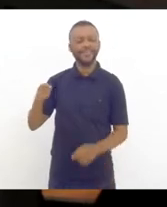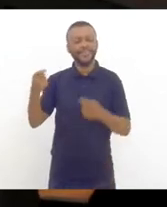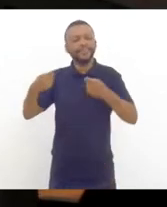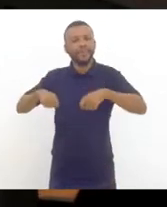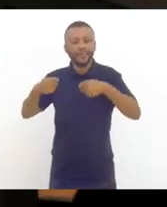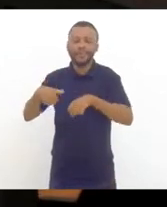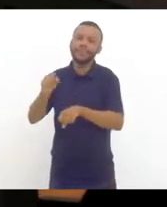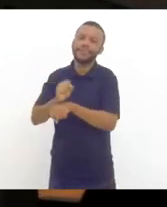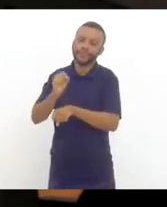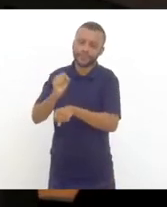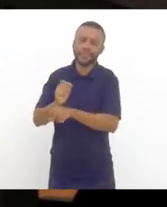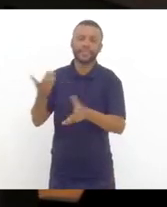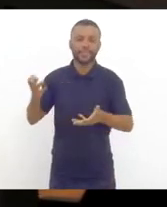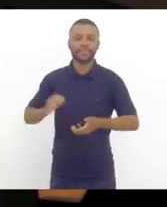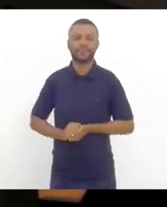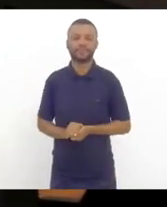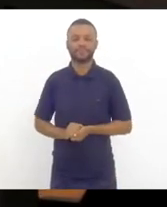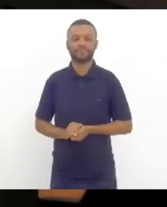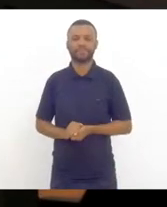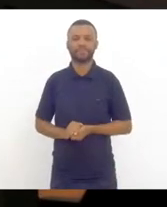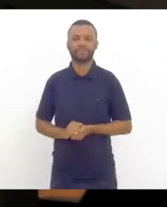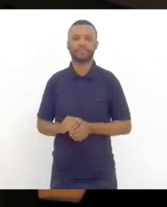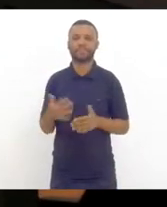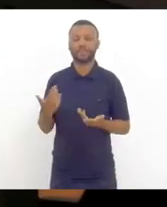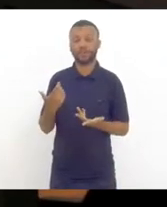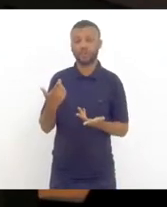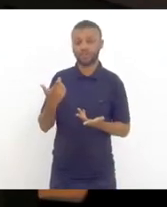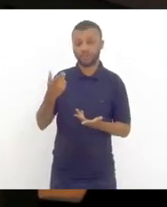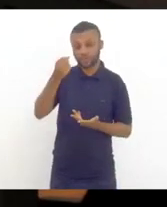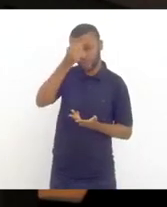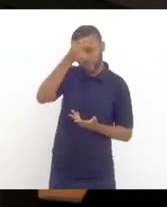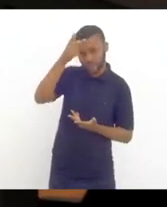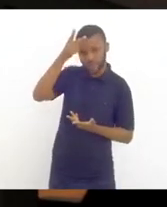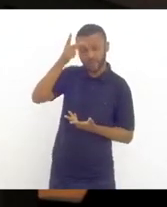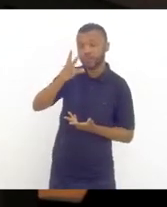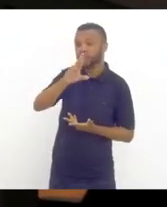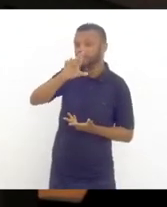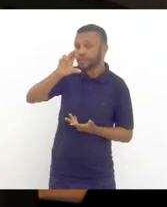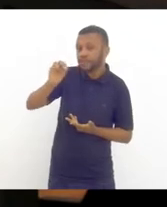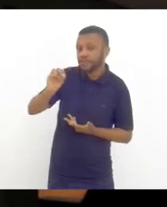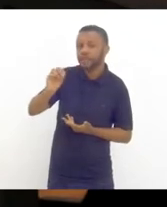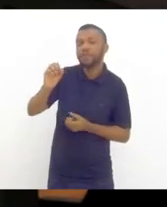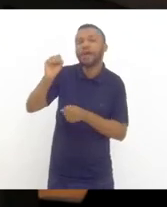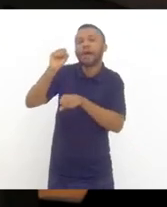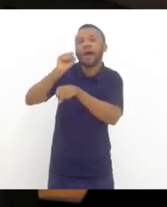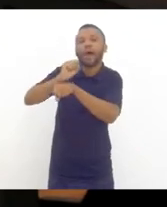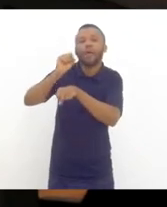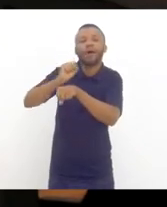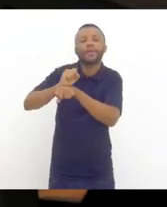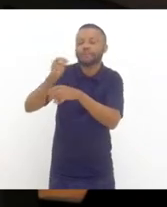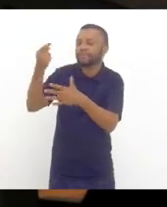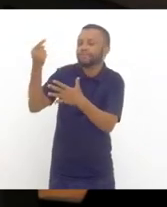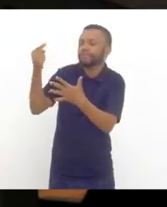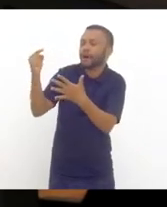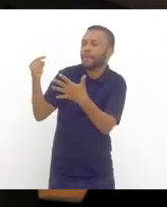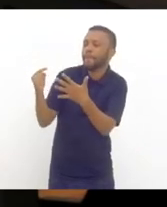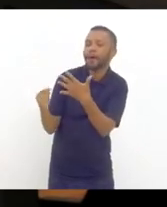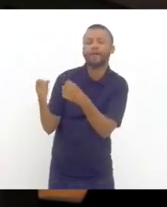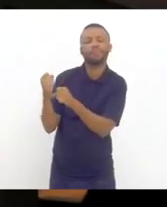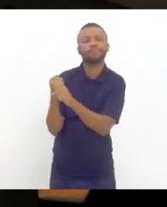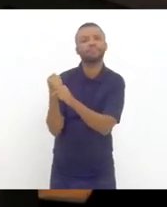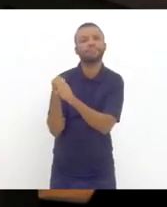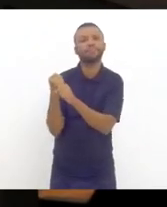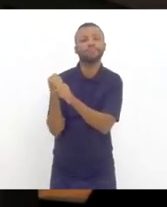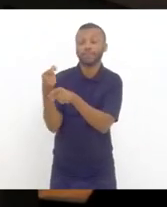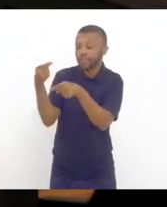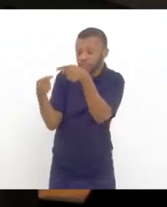aí, do lado do município, a gente vem aguardando isso há alguns anos. Não ter essa discussão